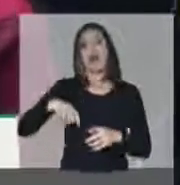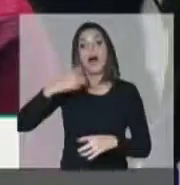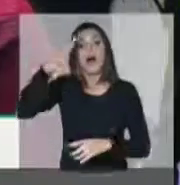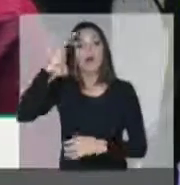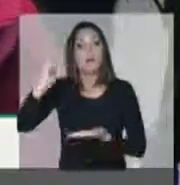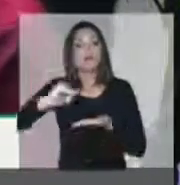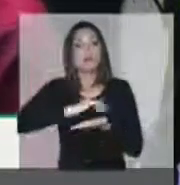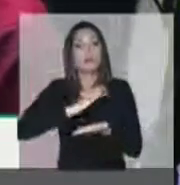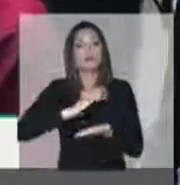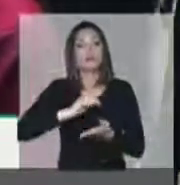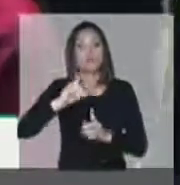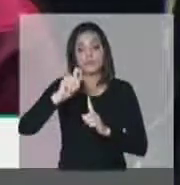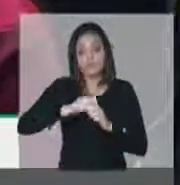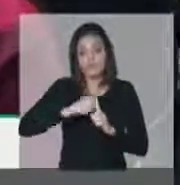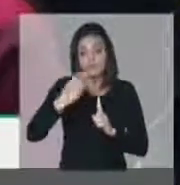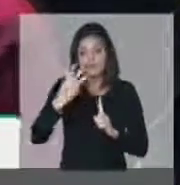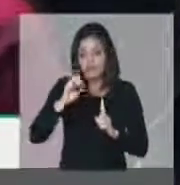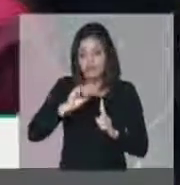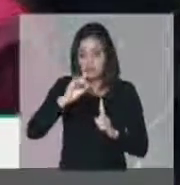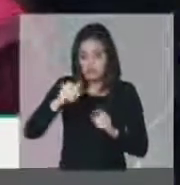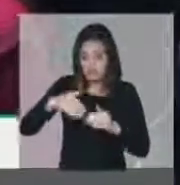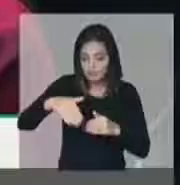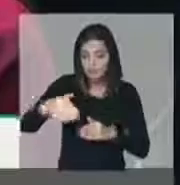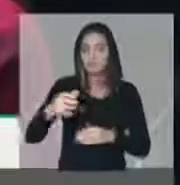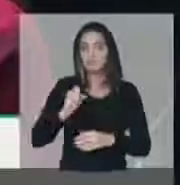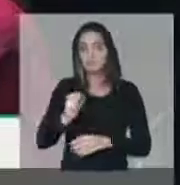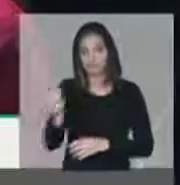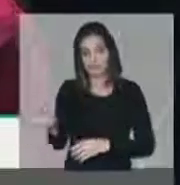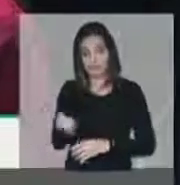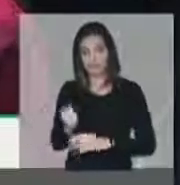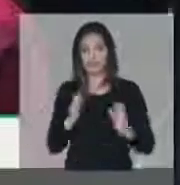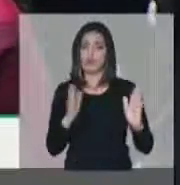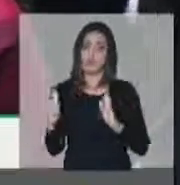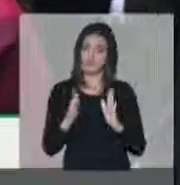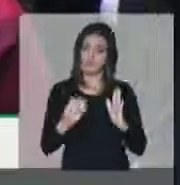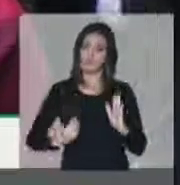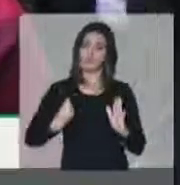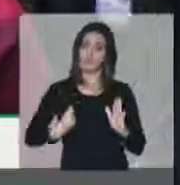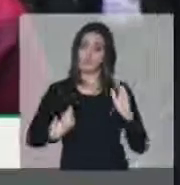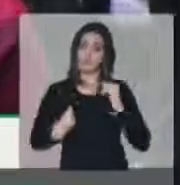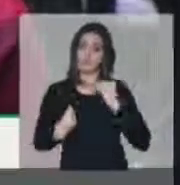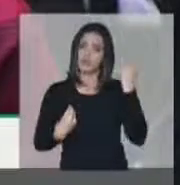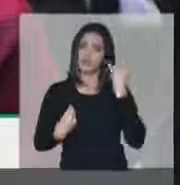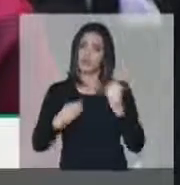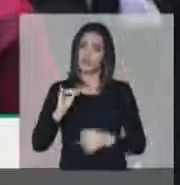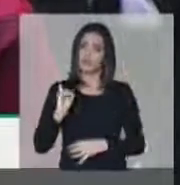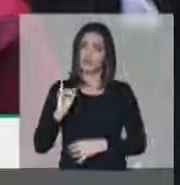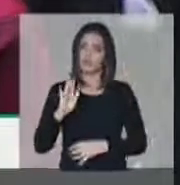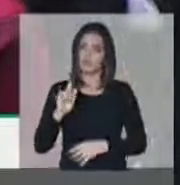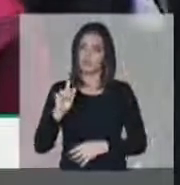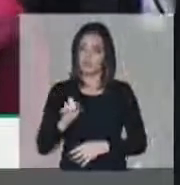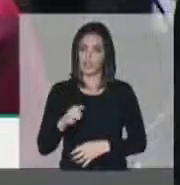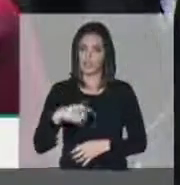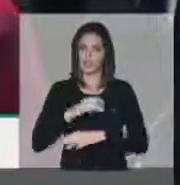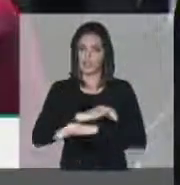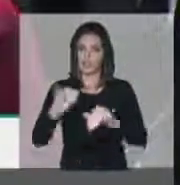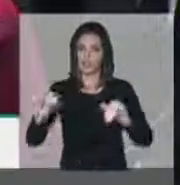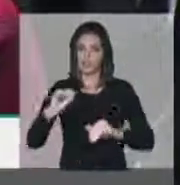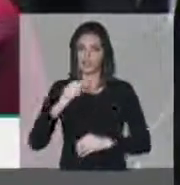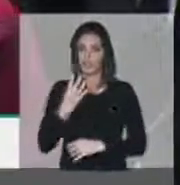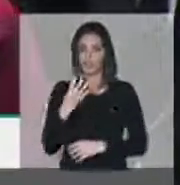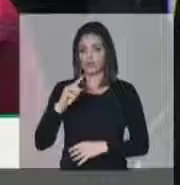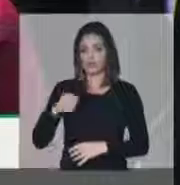mudar a decisão, o que é muito importante, ainda mais nesse momento da nossa história. Hoje, isso é um novo dado do IBGE, que mais